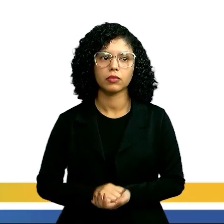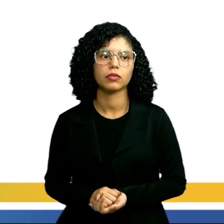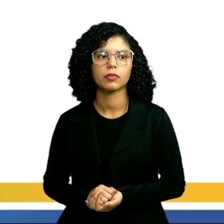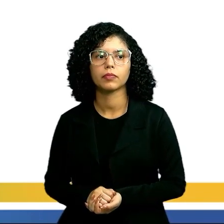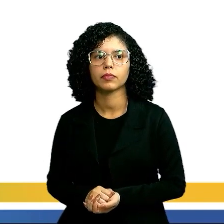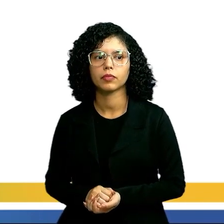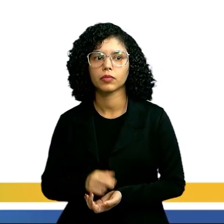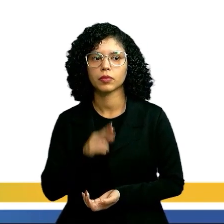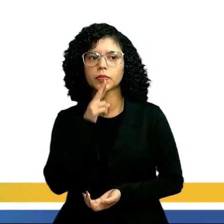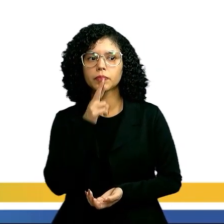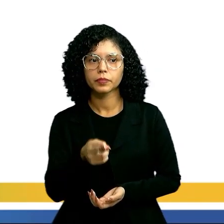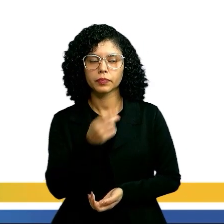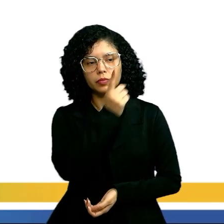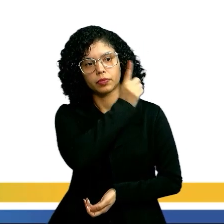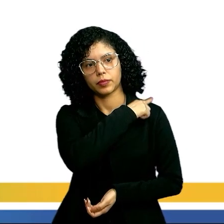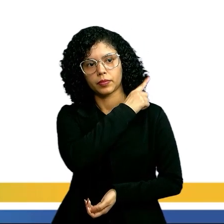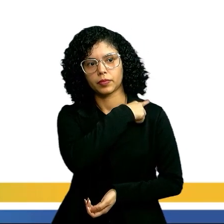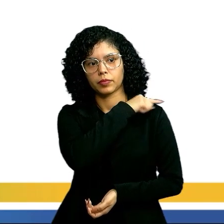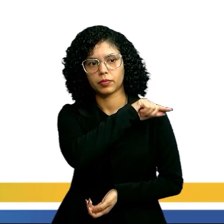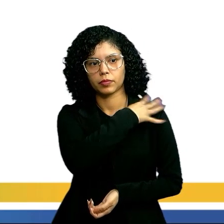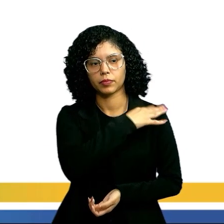Lá, resolva nenhum.